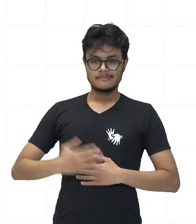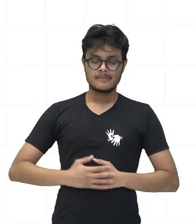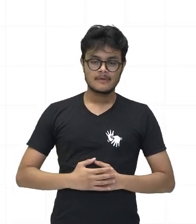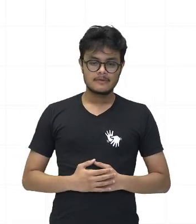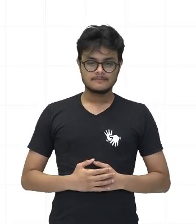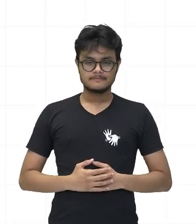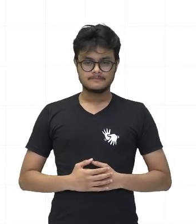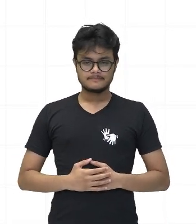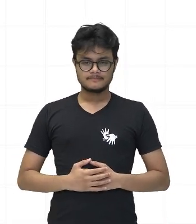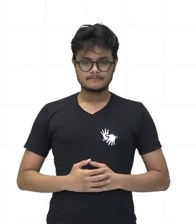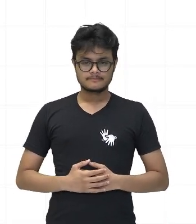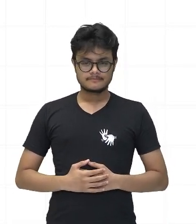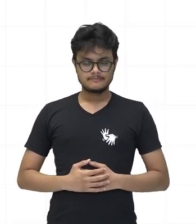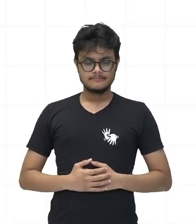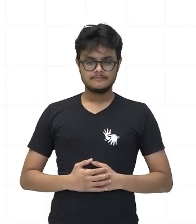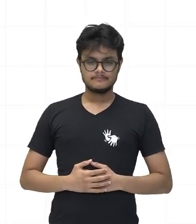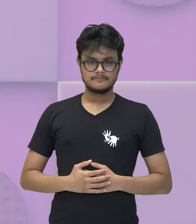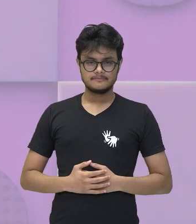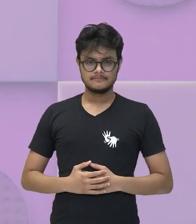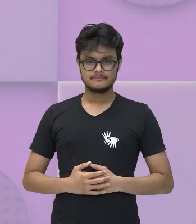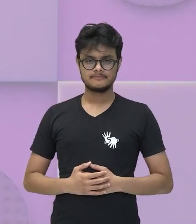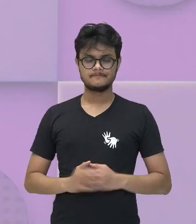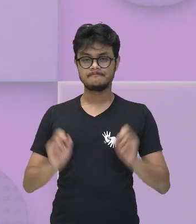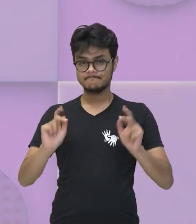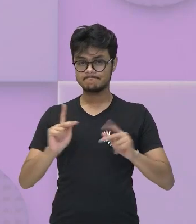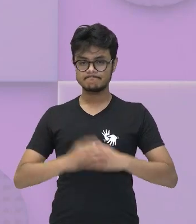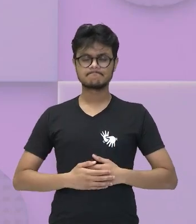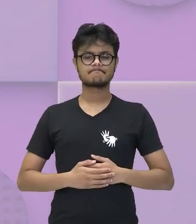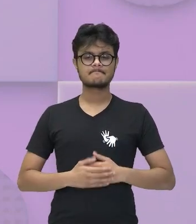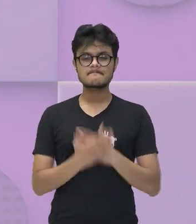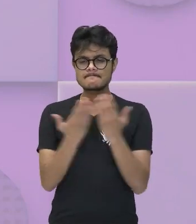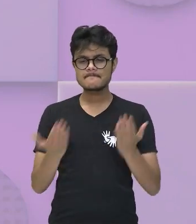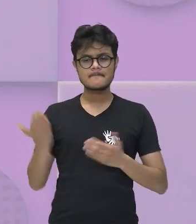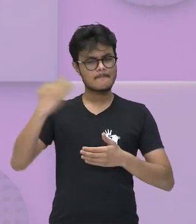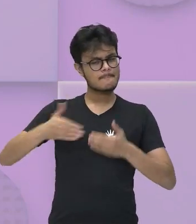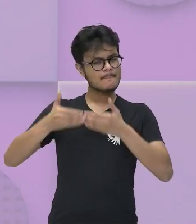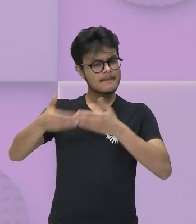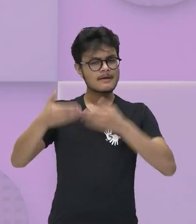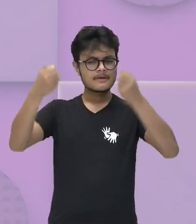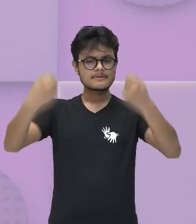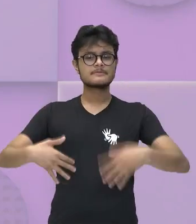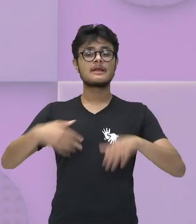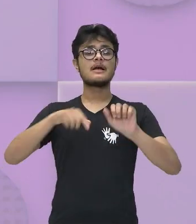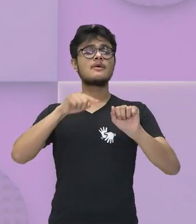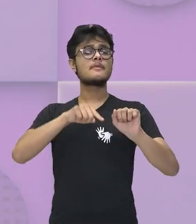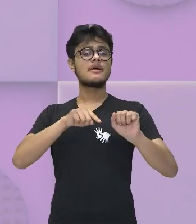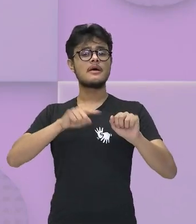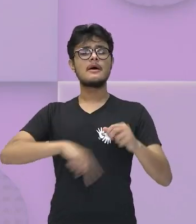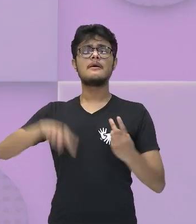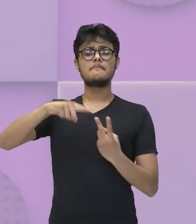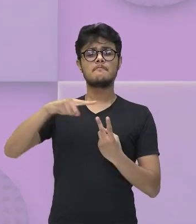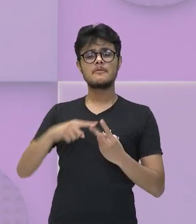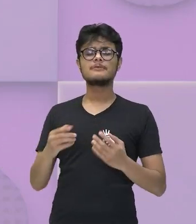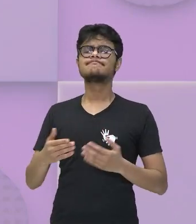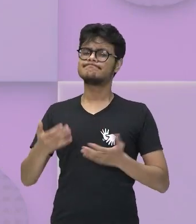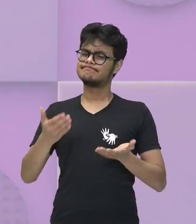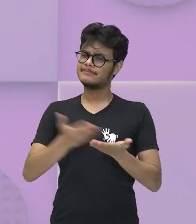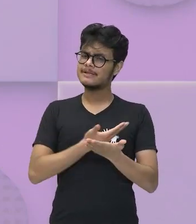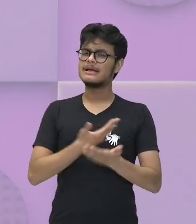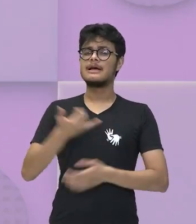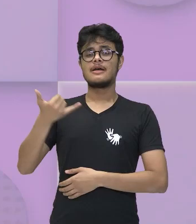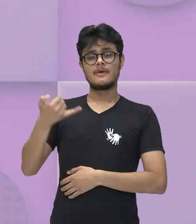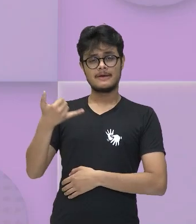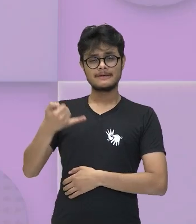expoentes negativos e fracionários. Beleza? Então, vamos falar sobre potência. Pegue seu caderno, pegue sua